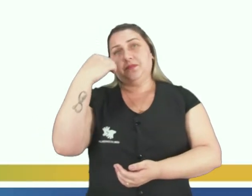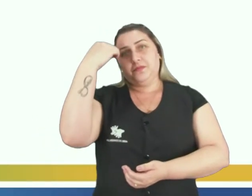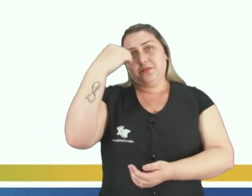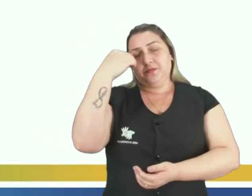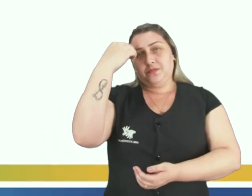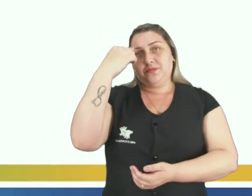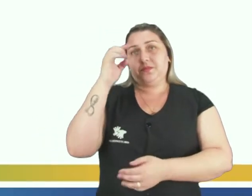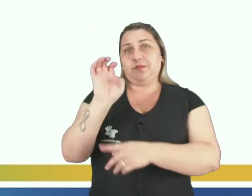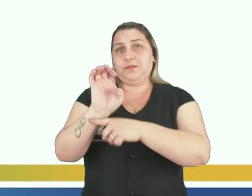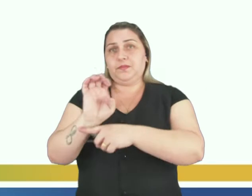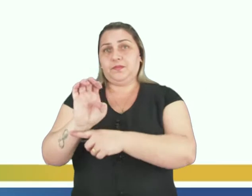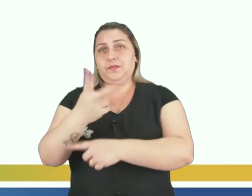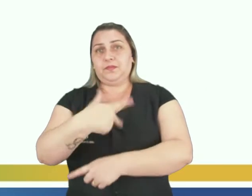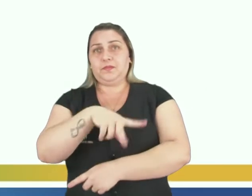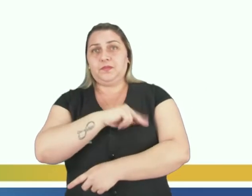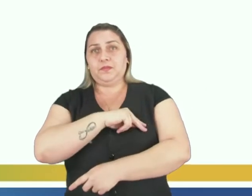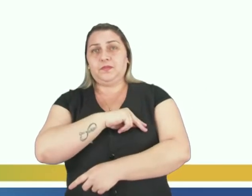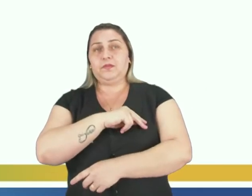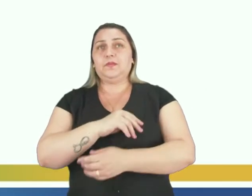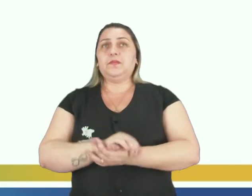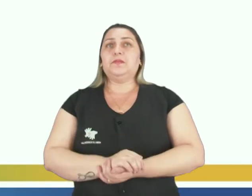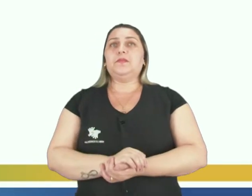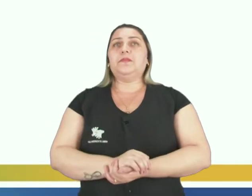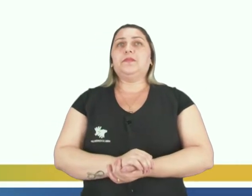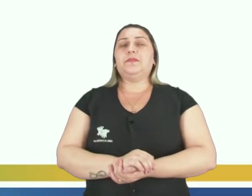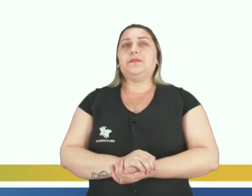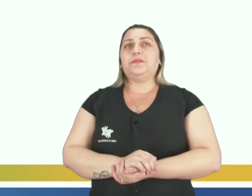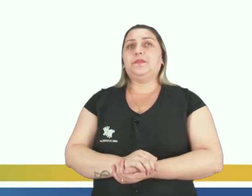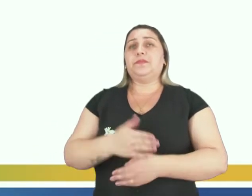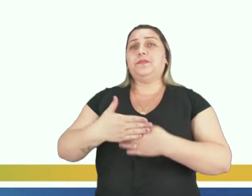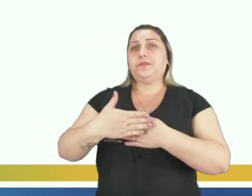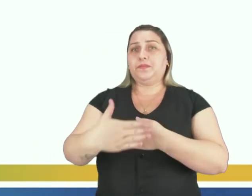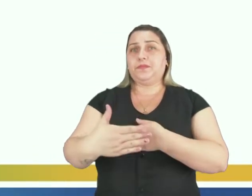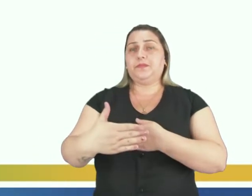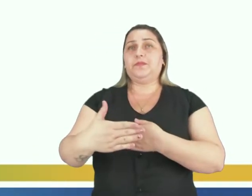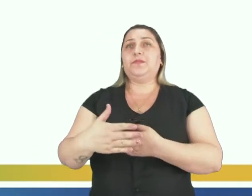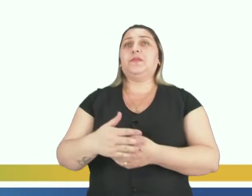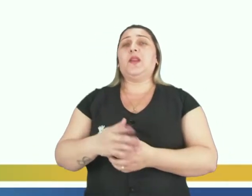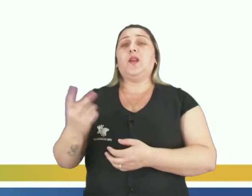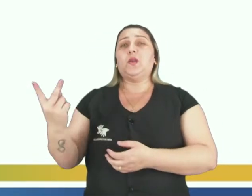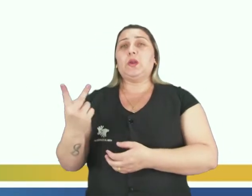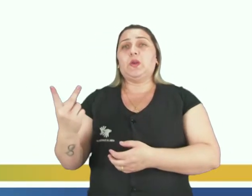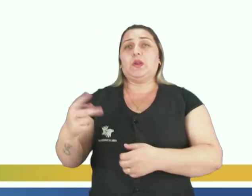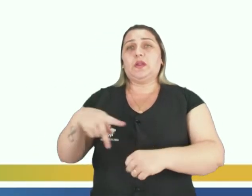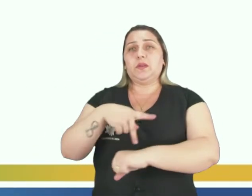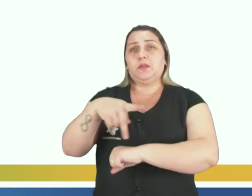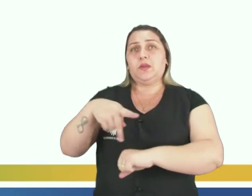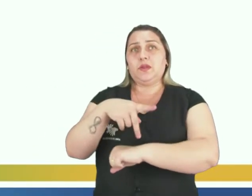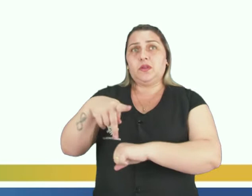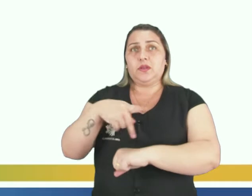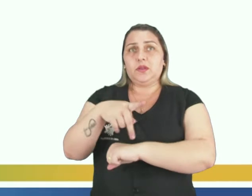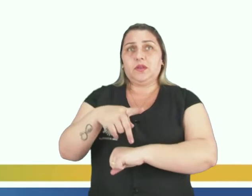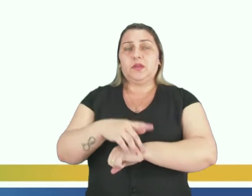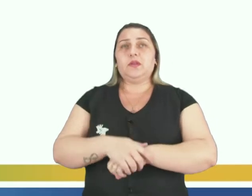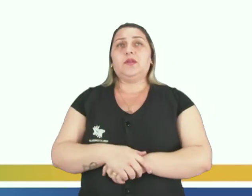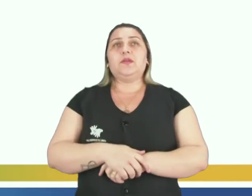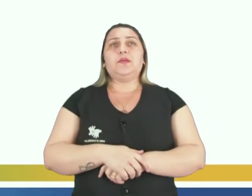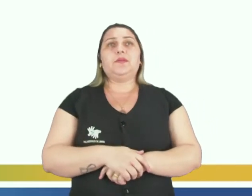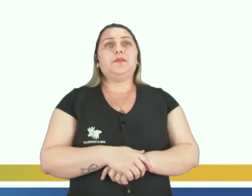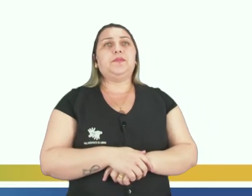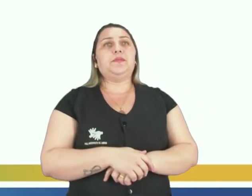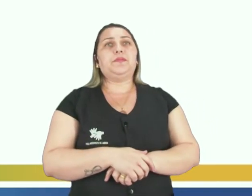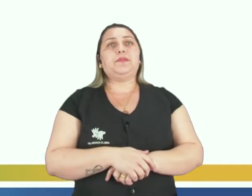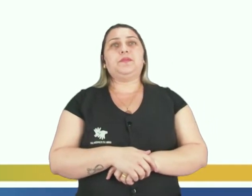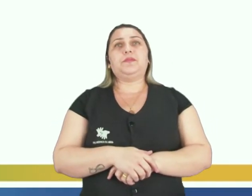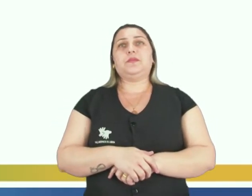espanhol europeu da Espanha, e como seria pronunciada a partir do espanhol rioplatense, certo? Utilizando o cheísmo reilado. Então, ó,